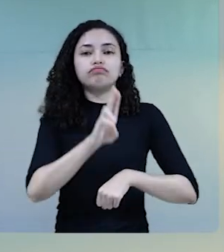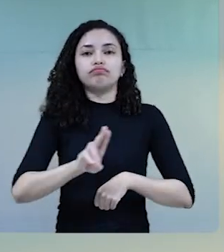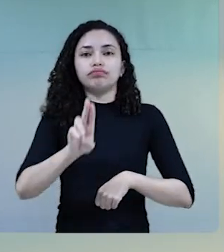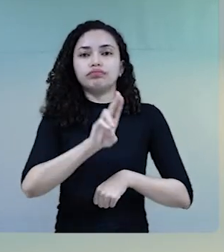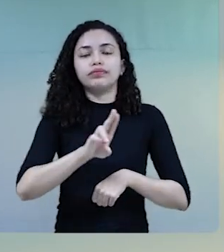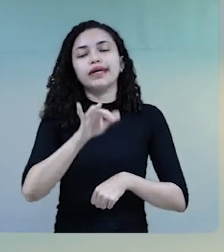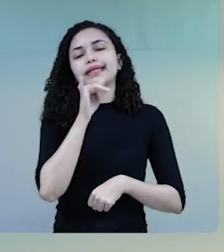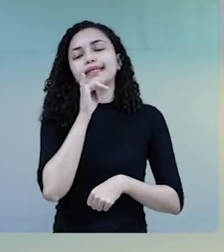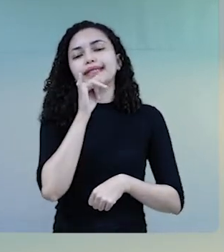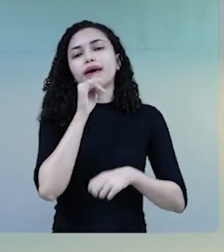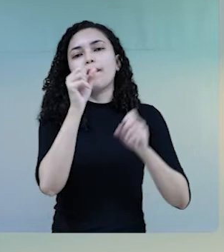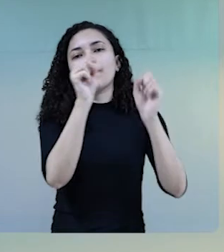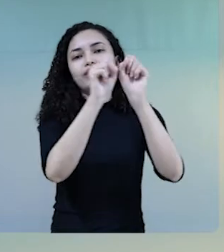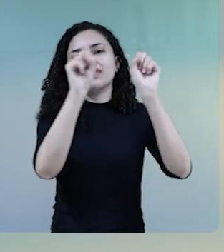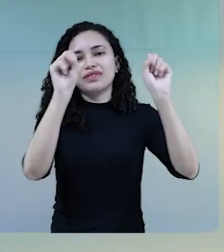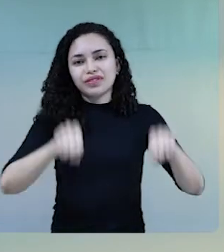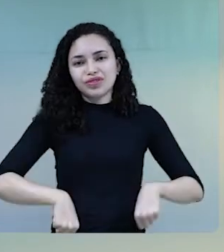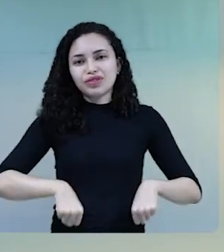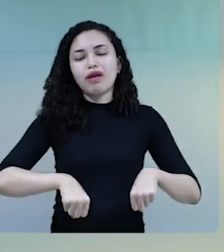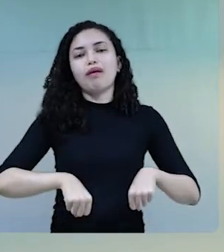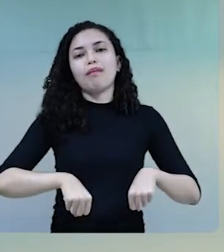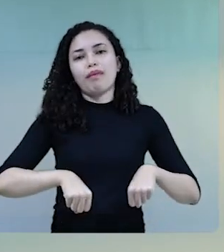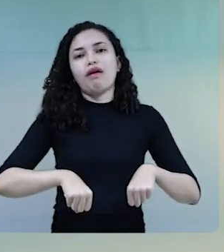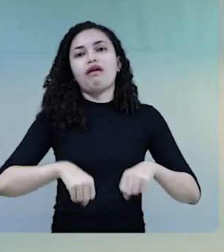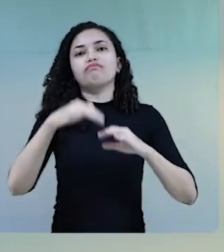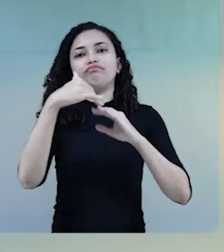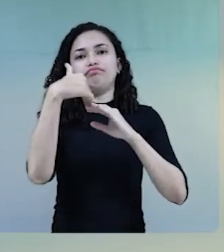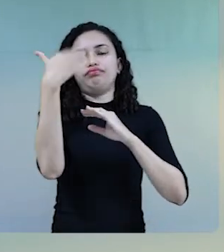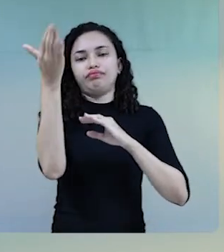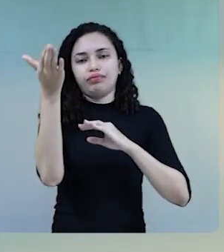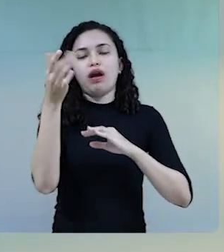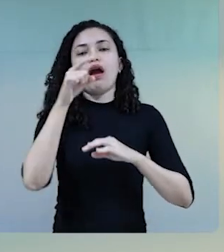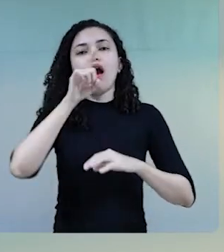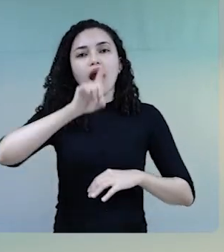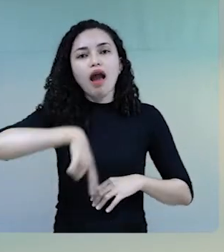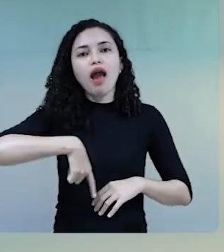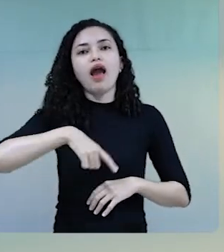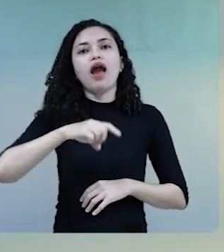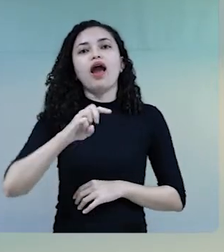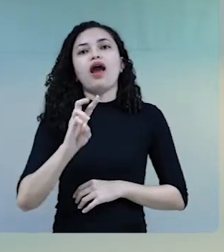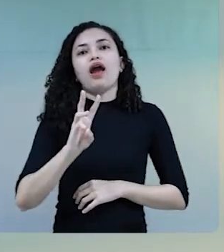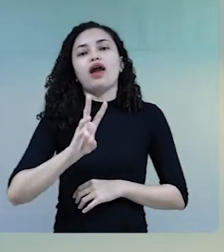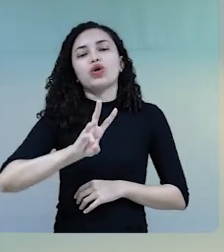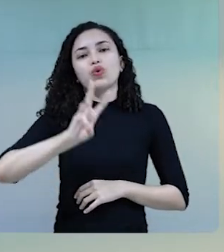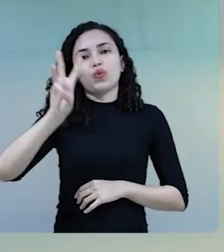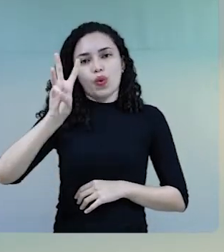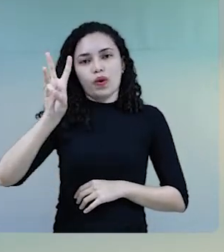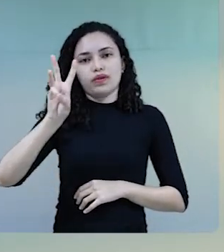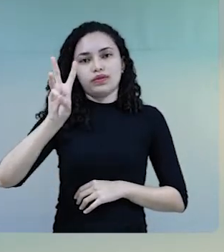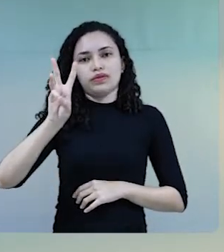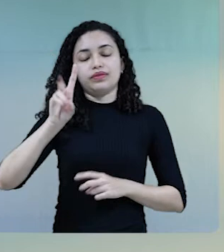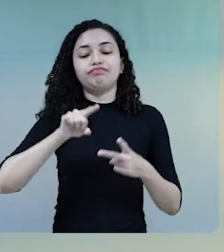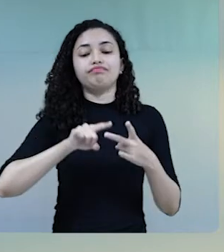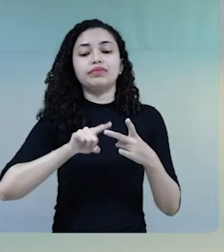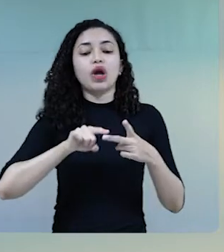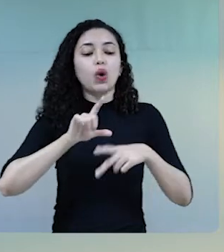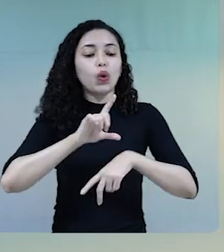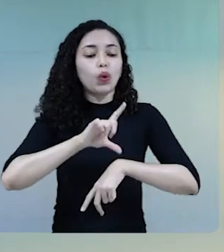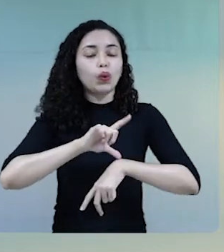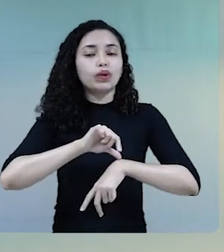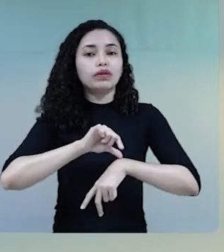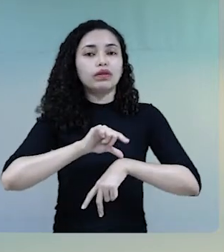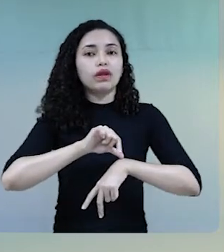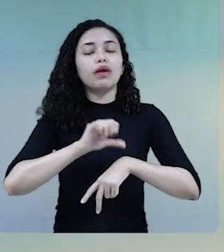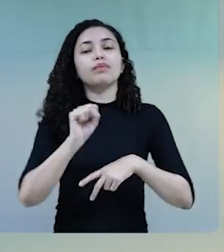sistema internacional, a potência, ela é dada em watts. E o tempo, pessoal, ele é dado o quê? Em segundos. Então,